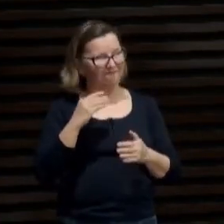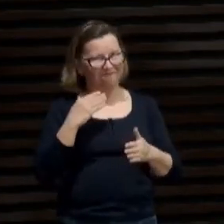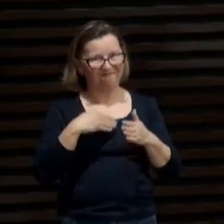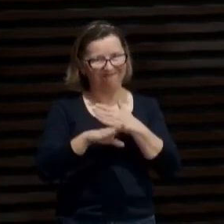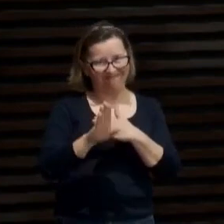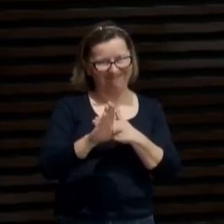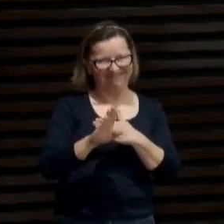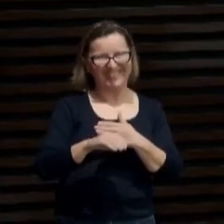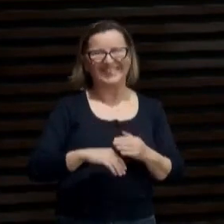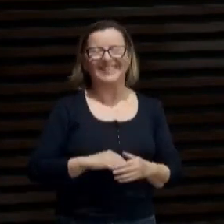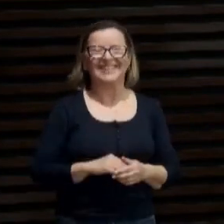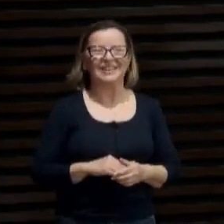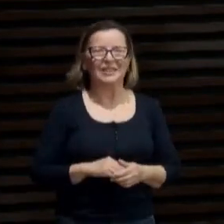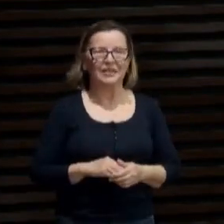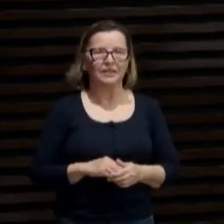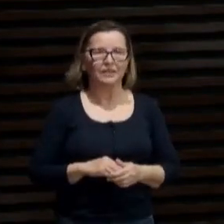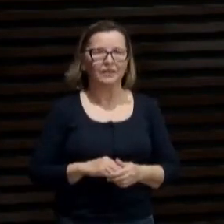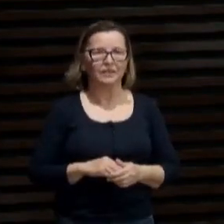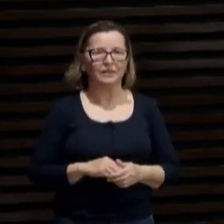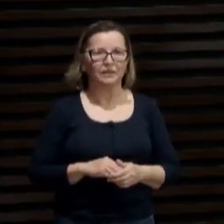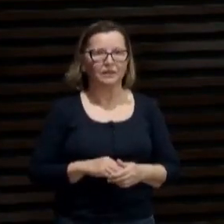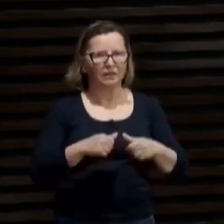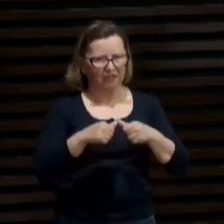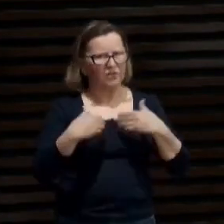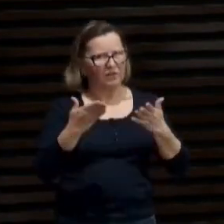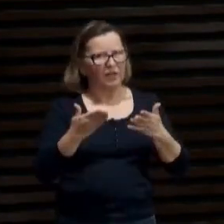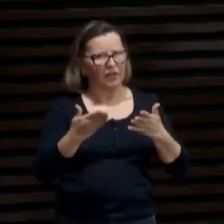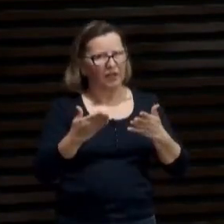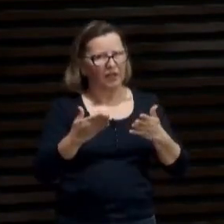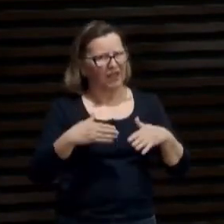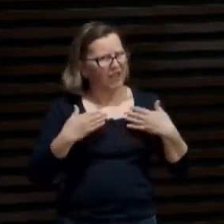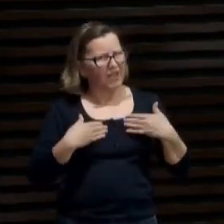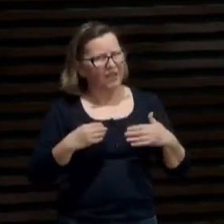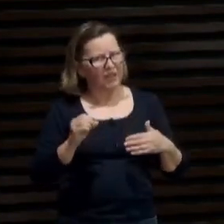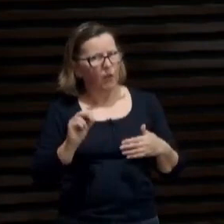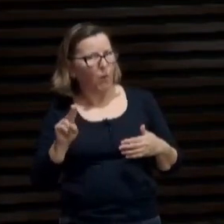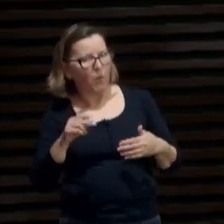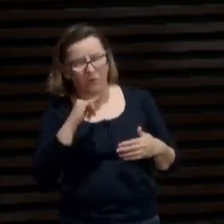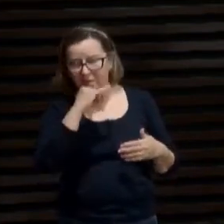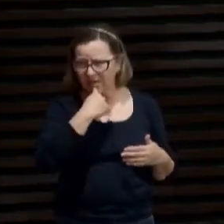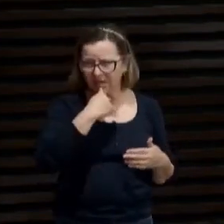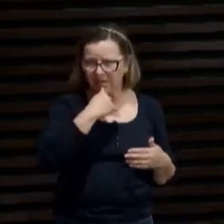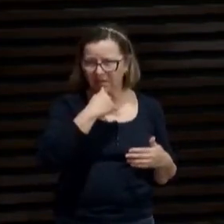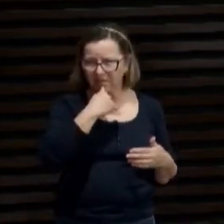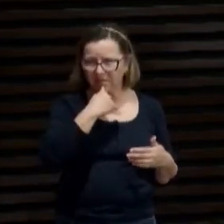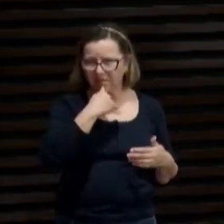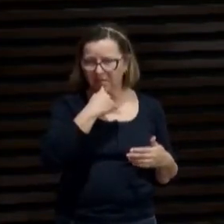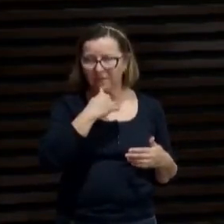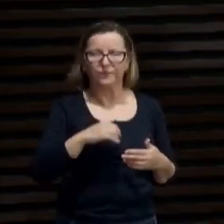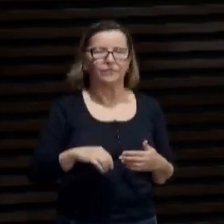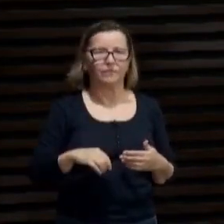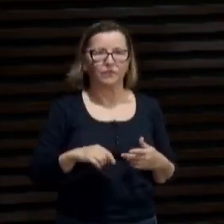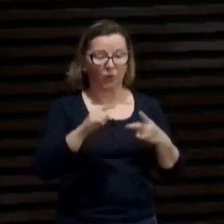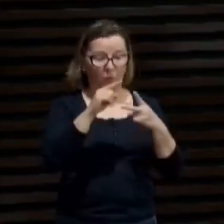E assim, isso promoveu alegria ou tristeza? Me diz. Foi embora emburradão, eu